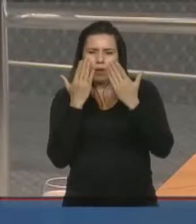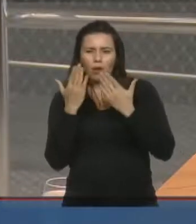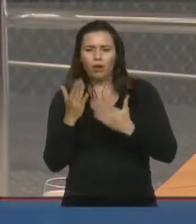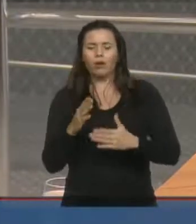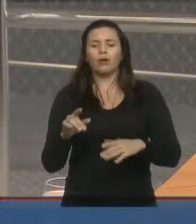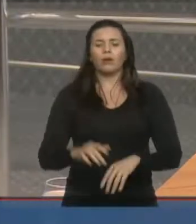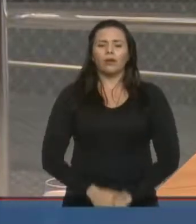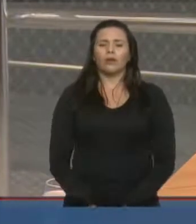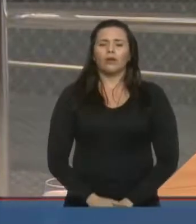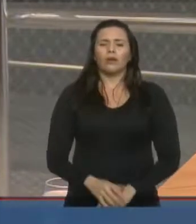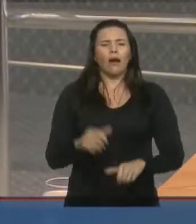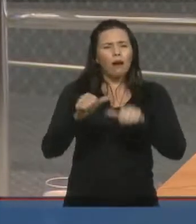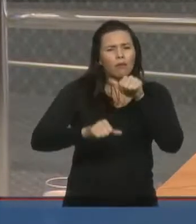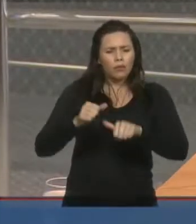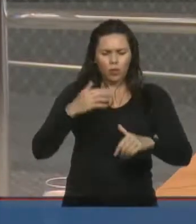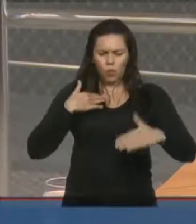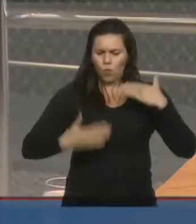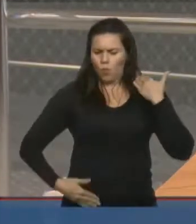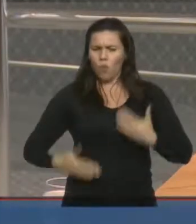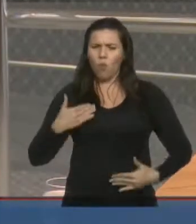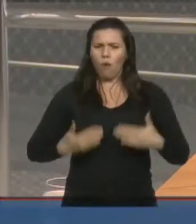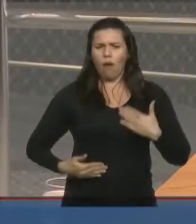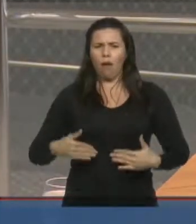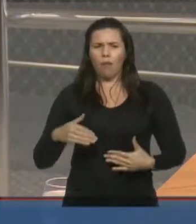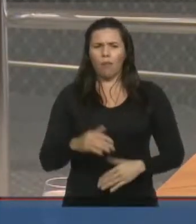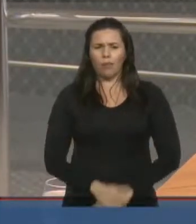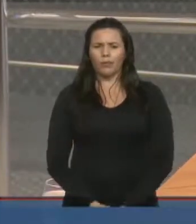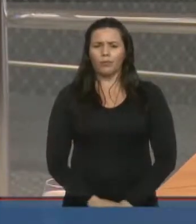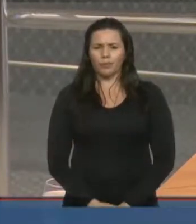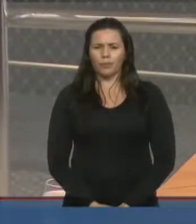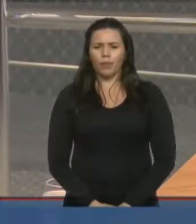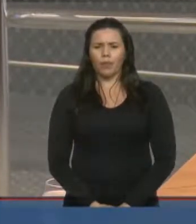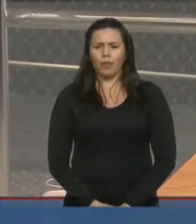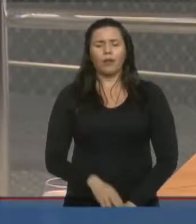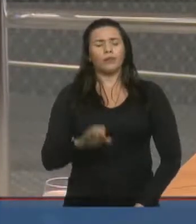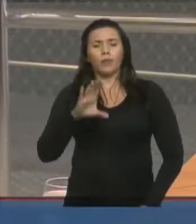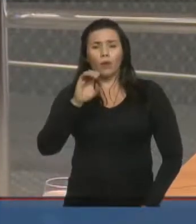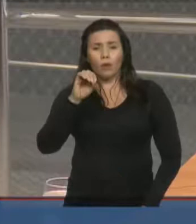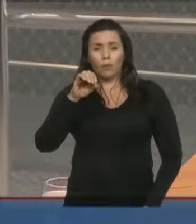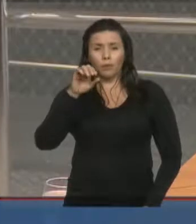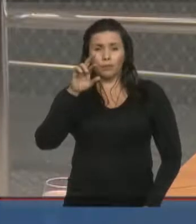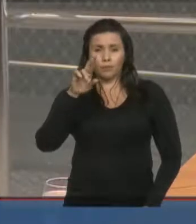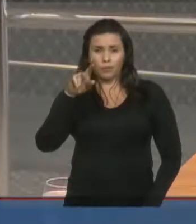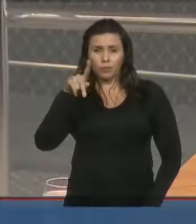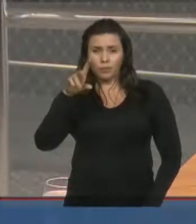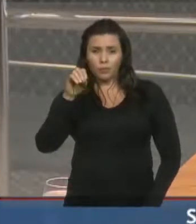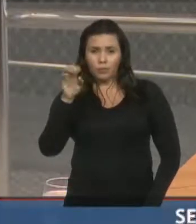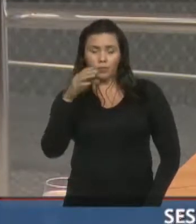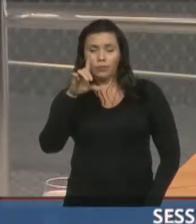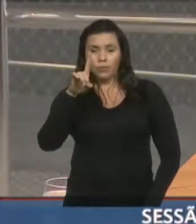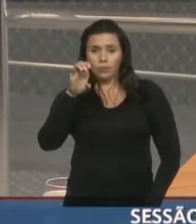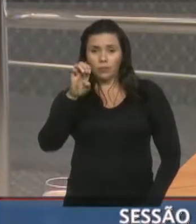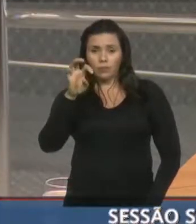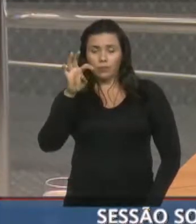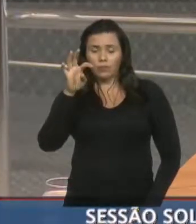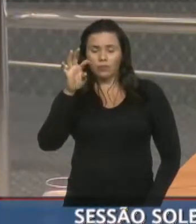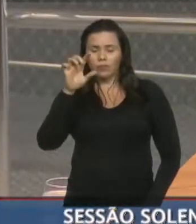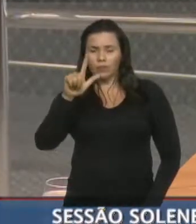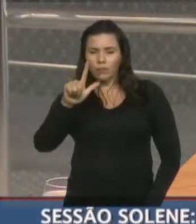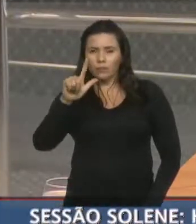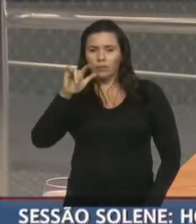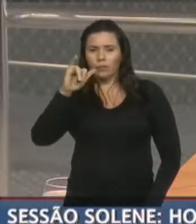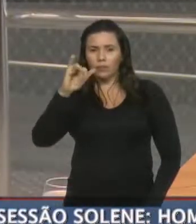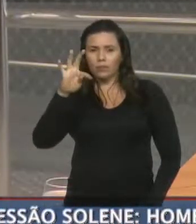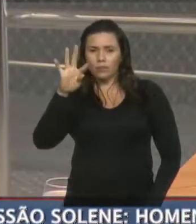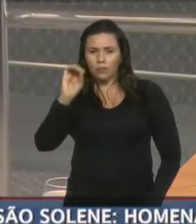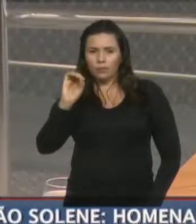de delito, humanizando o tratamento da medicina legal às vítimas, crianças e adolescentes. O que os senhores e senhoras fazem